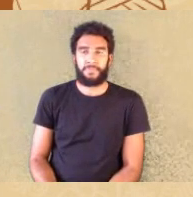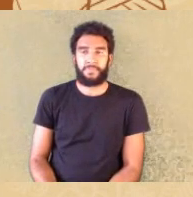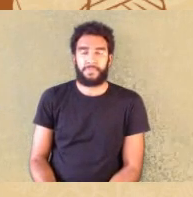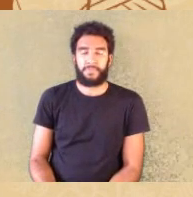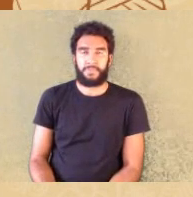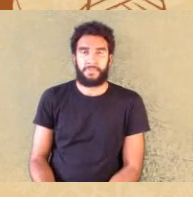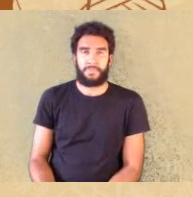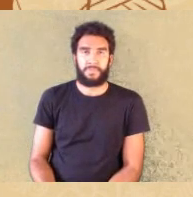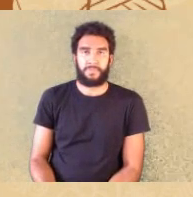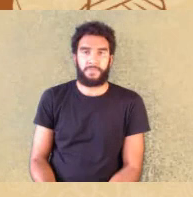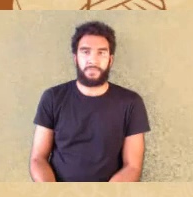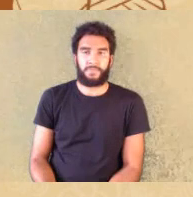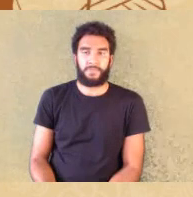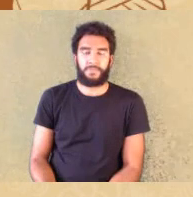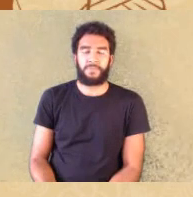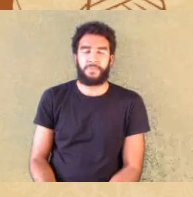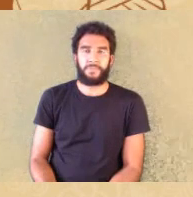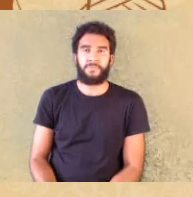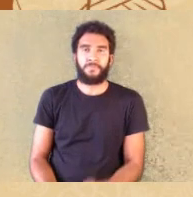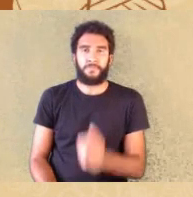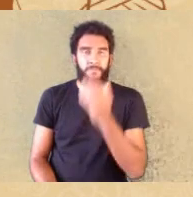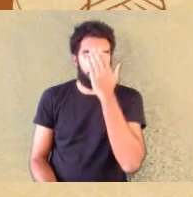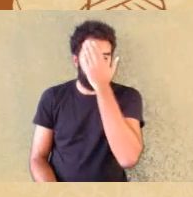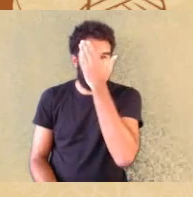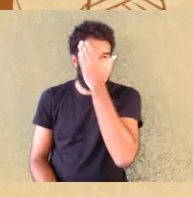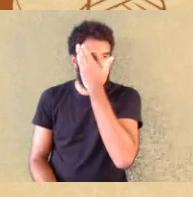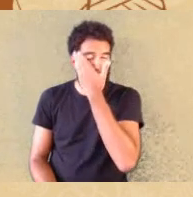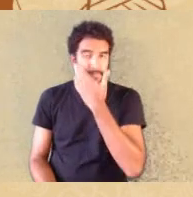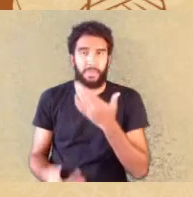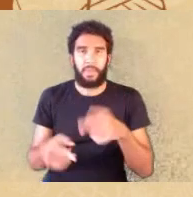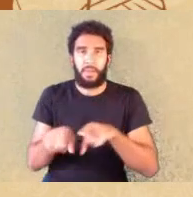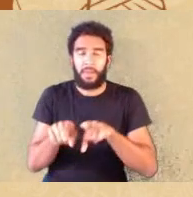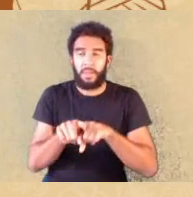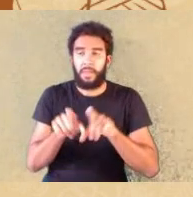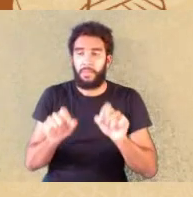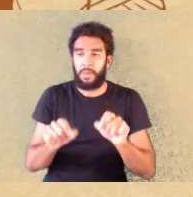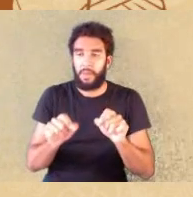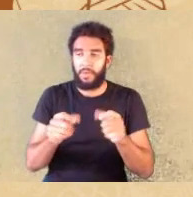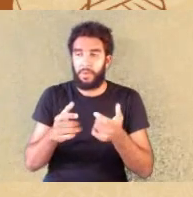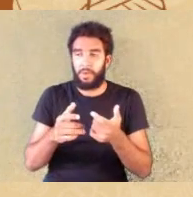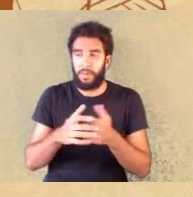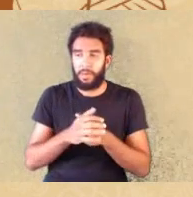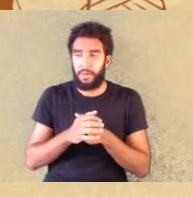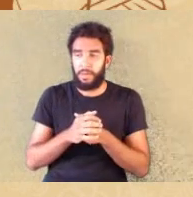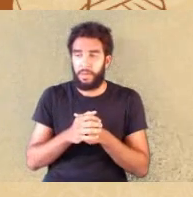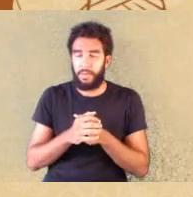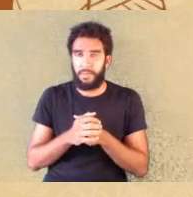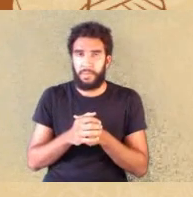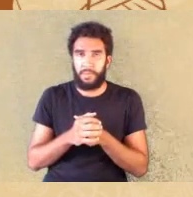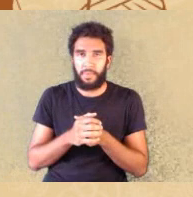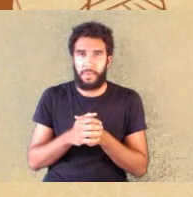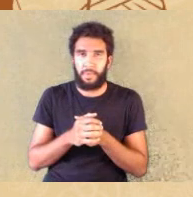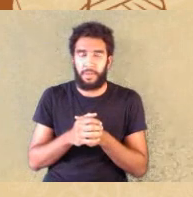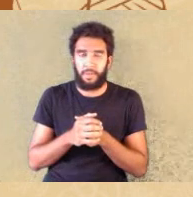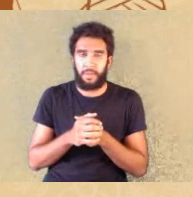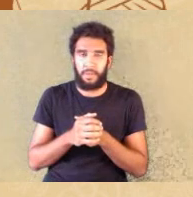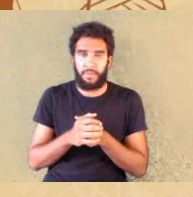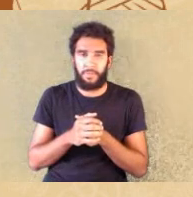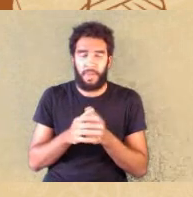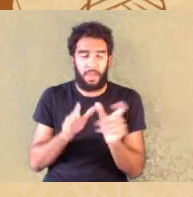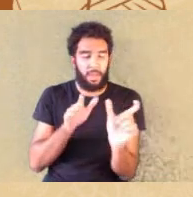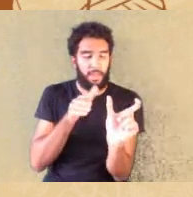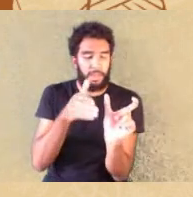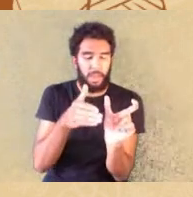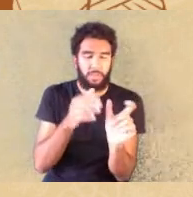essa pesquisa sobre saúde mental de minorias sexuais e de gênero, que foi um termo comum que a gente conseguiu achar. Porque às vezes a gente fala, quando